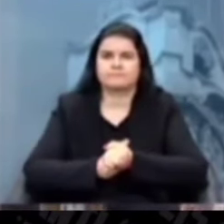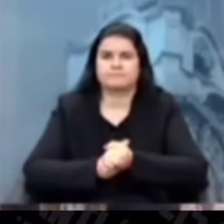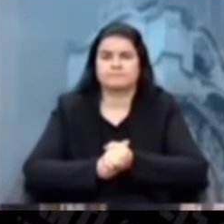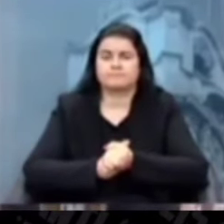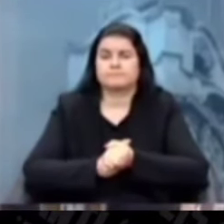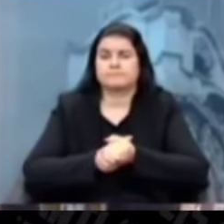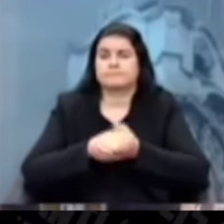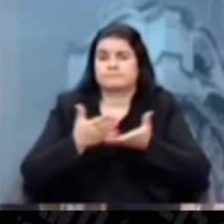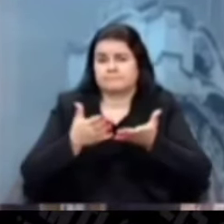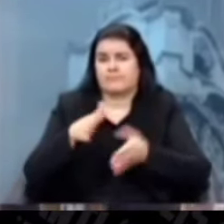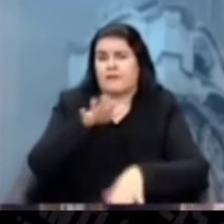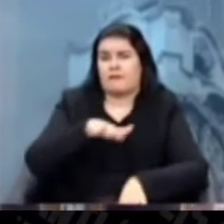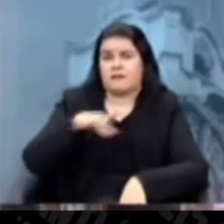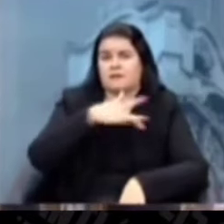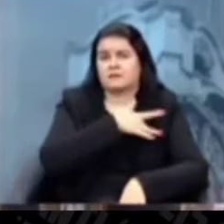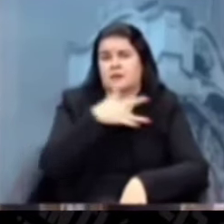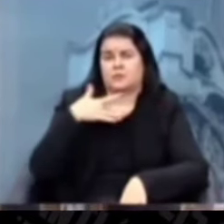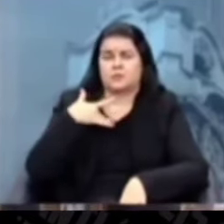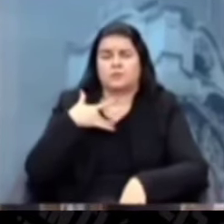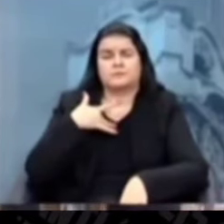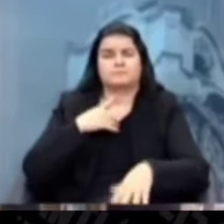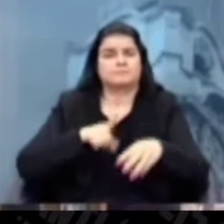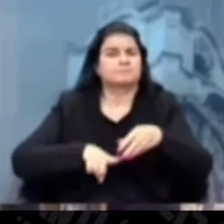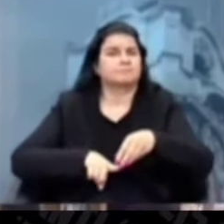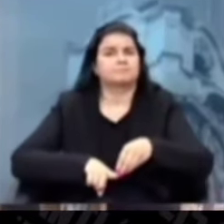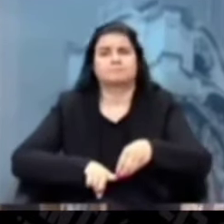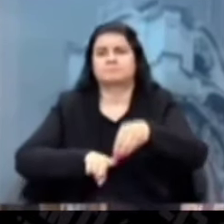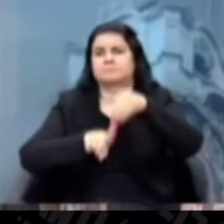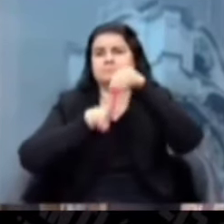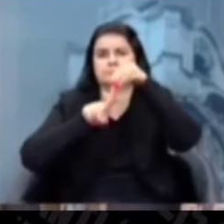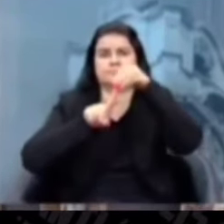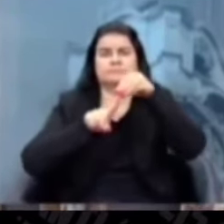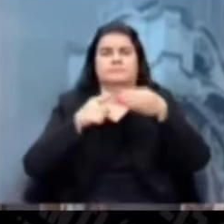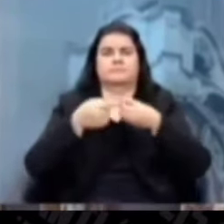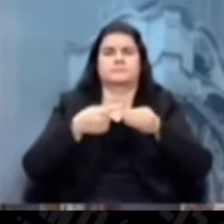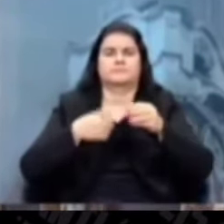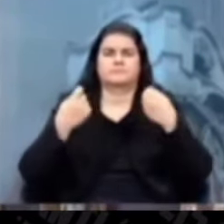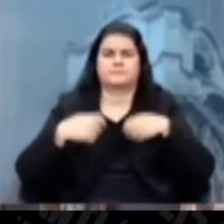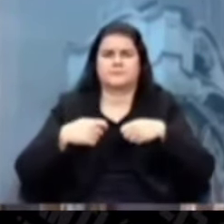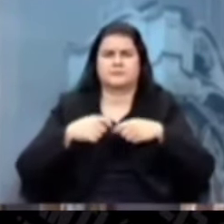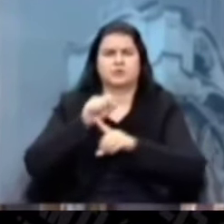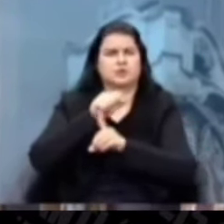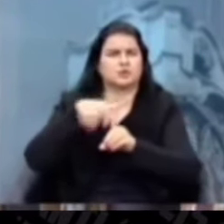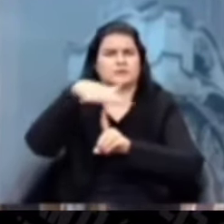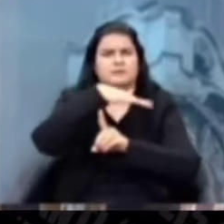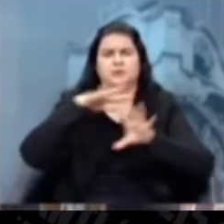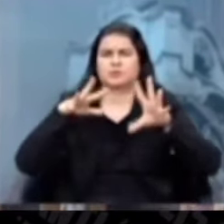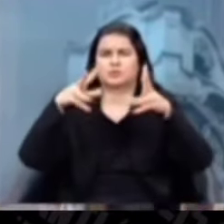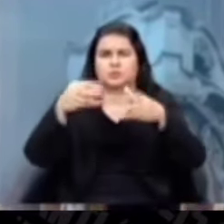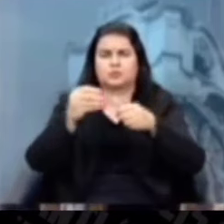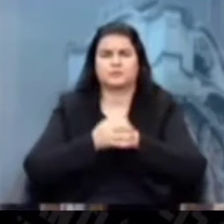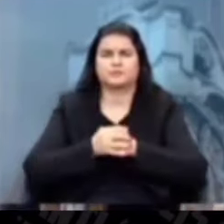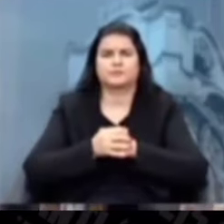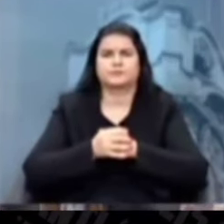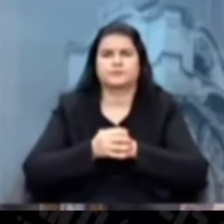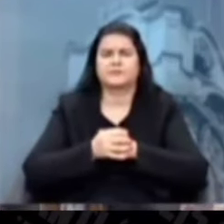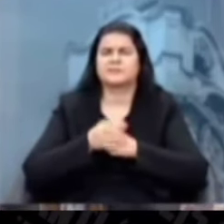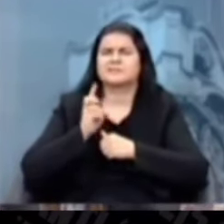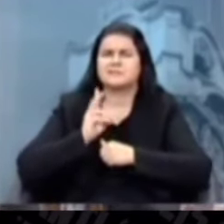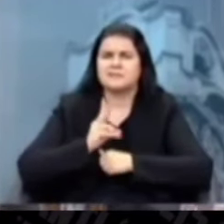saúde é um dos pontos principais da nossa cidade e de toda a sociedade. Em toda a